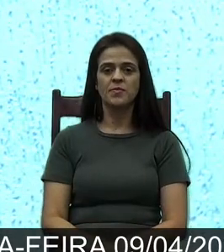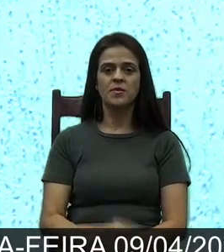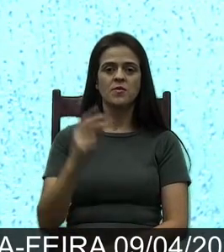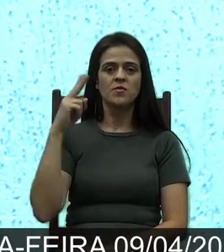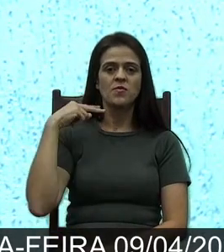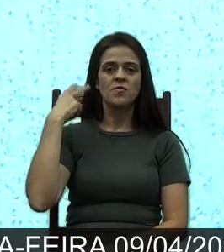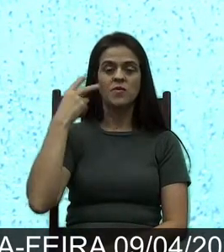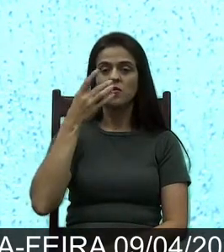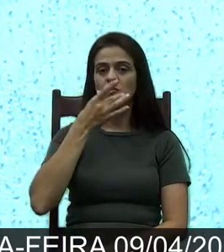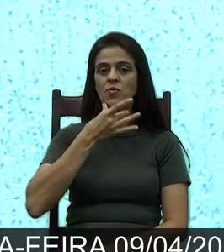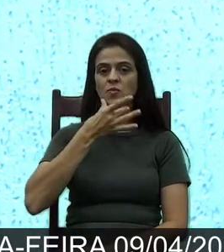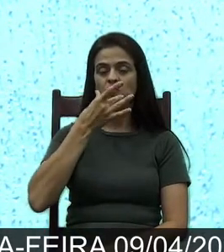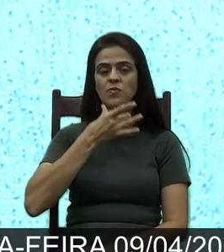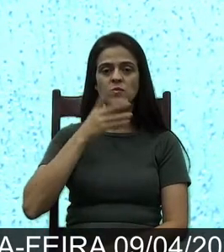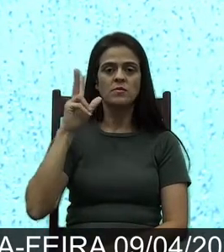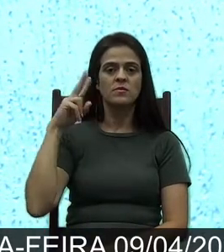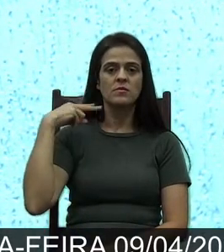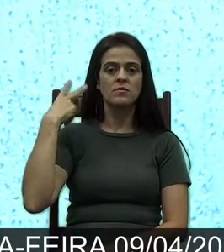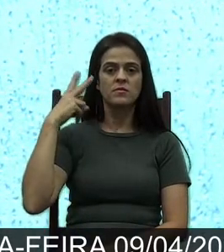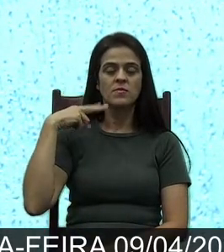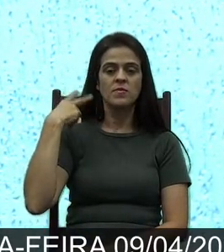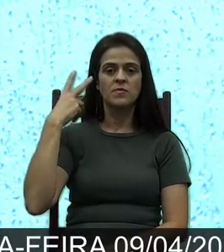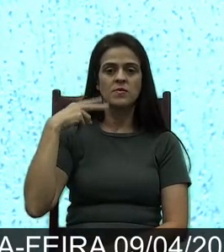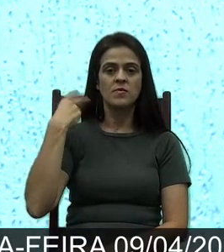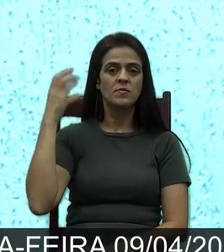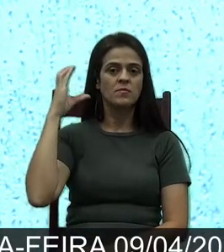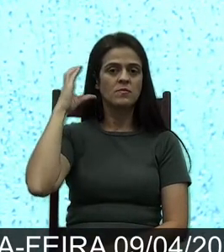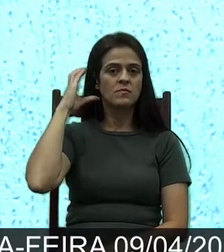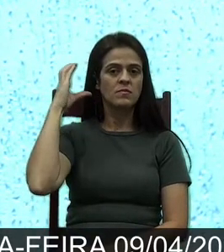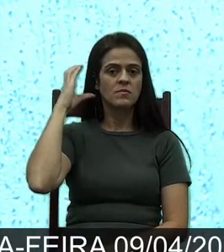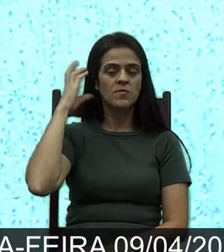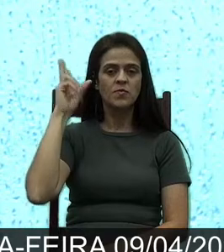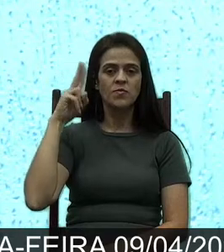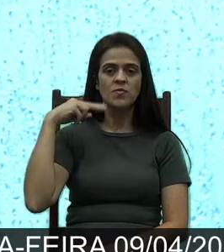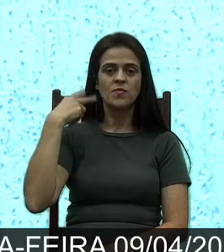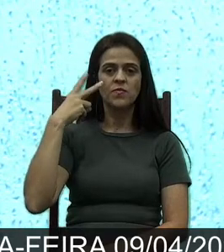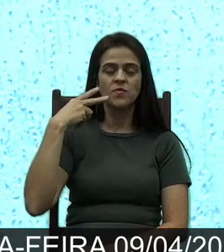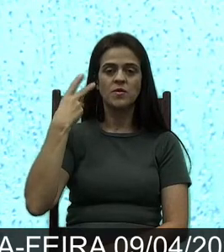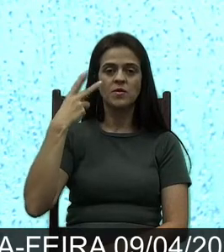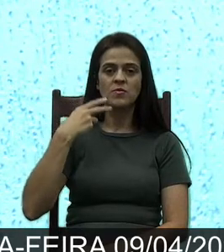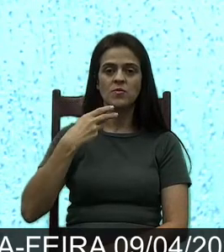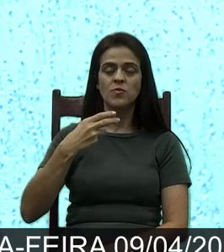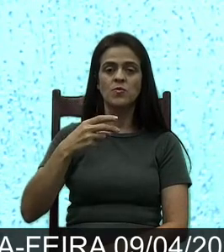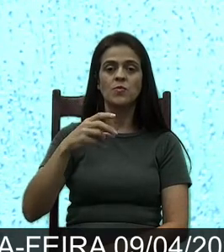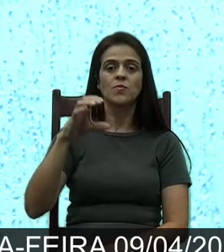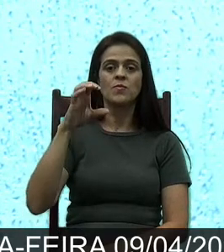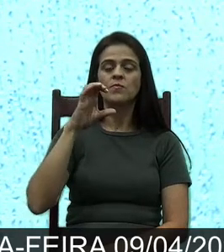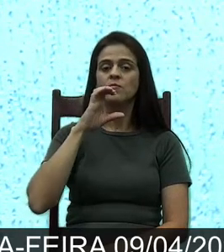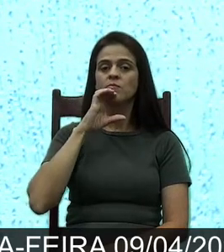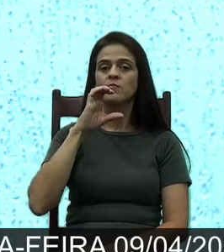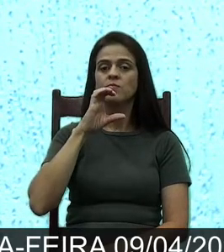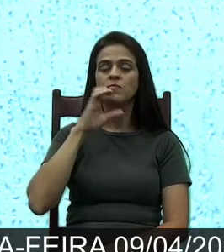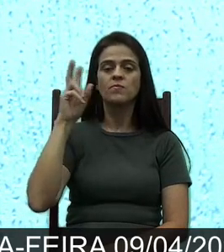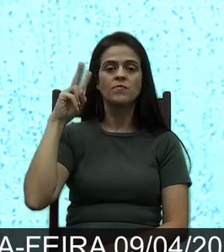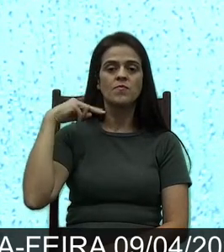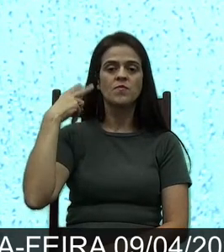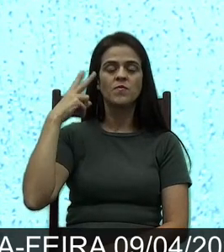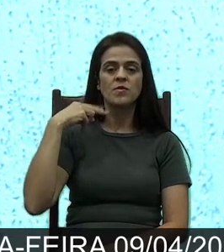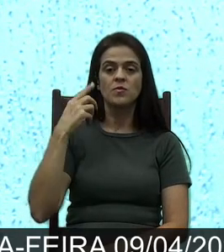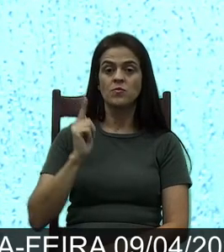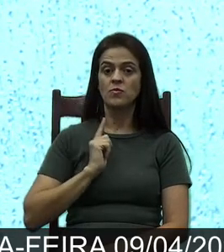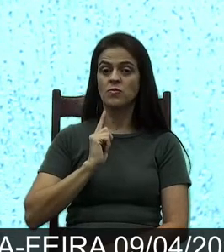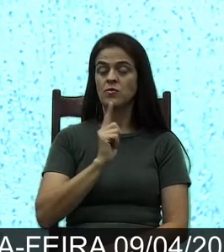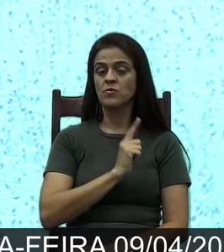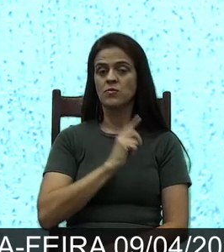Vereador Cacá Lúcio, vereador Cláudio Lima, vereador Cleuber Vaz, vereador Gilmar, vereador Idelvan